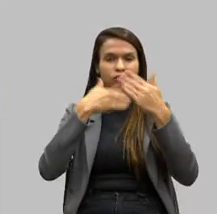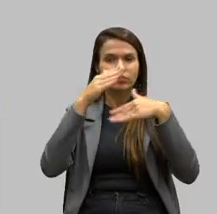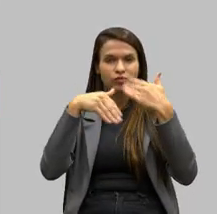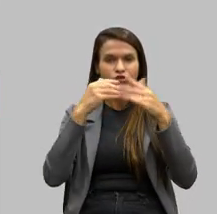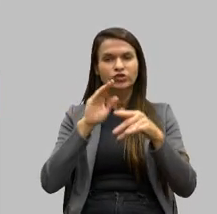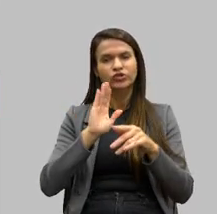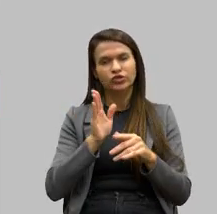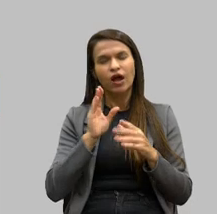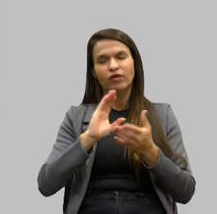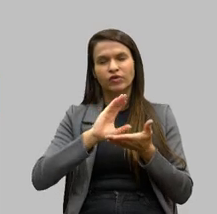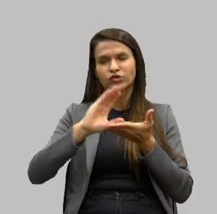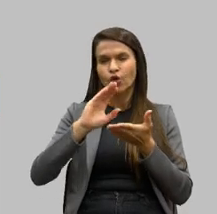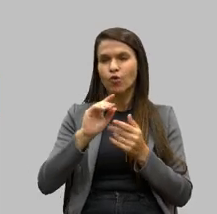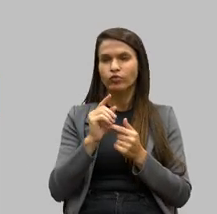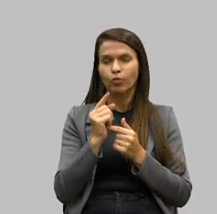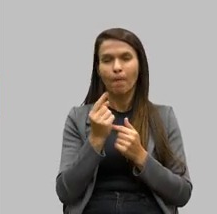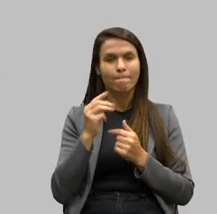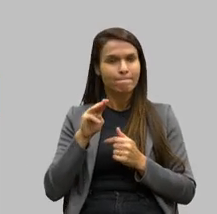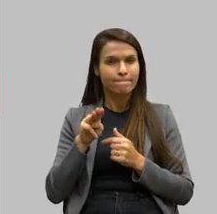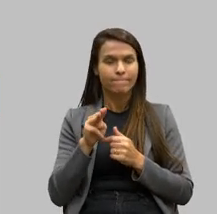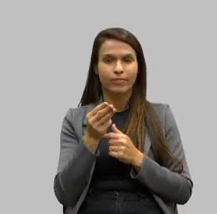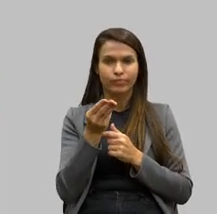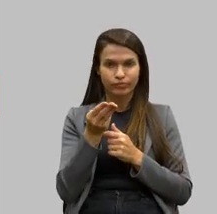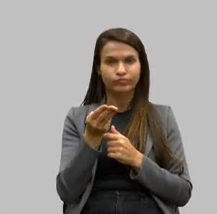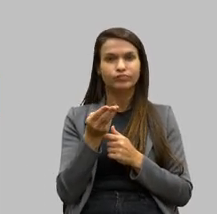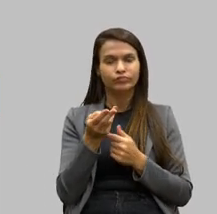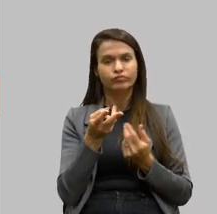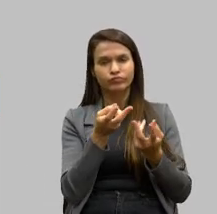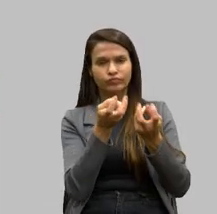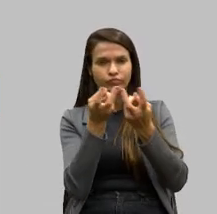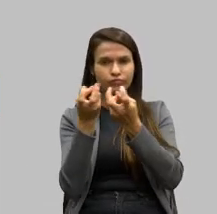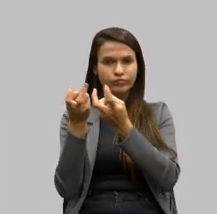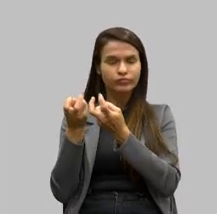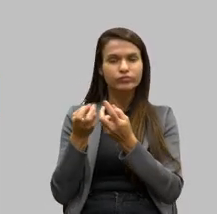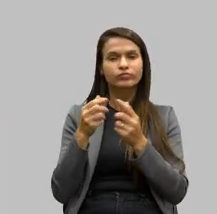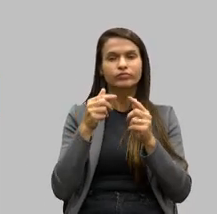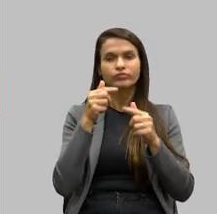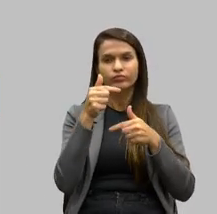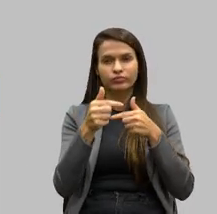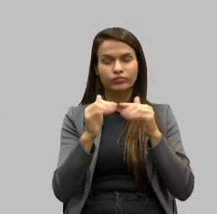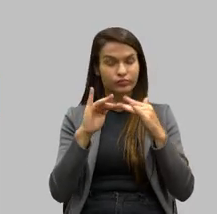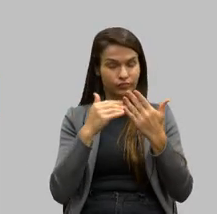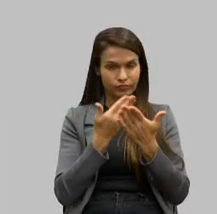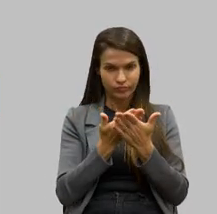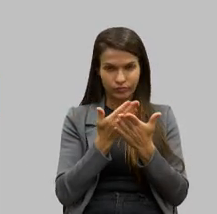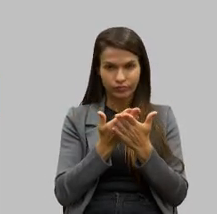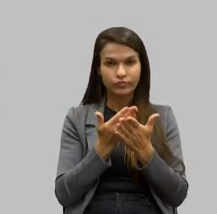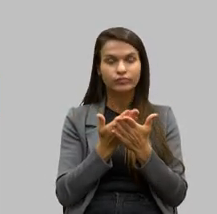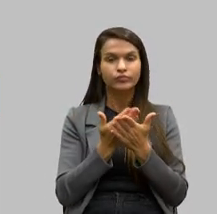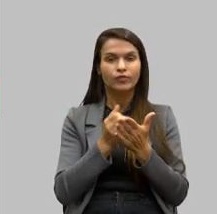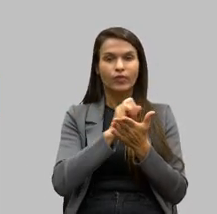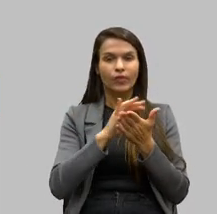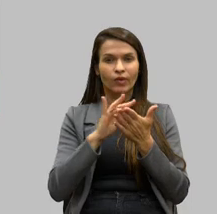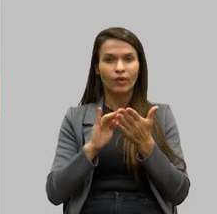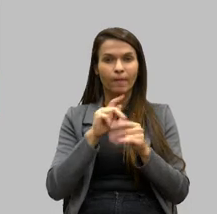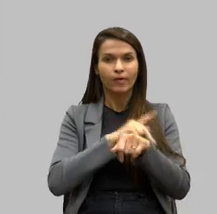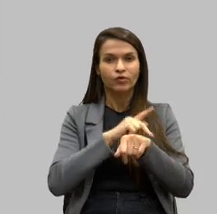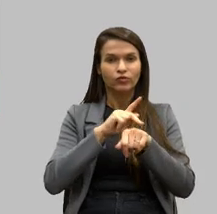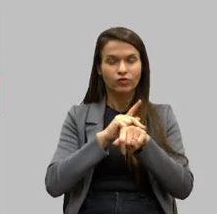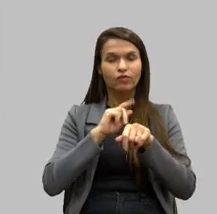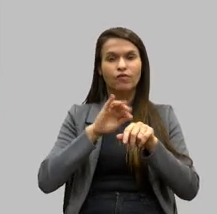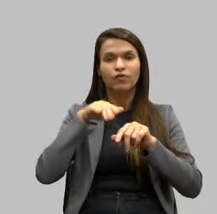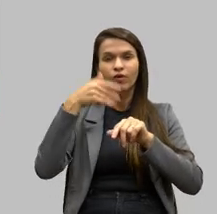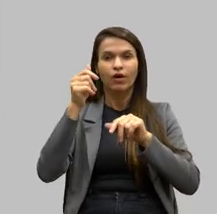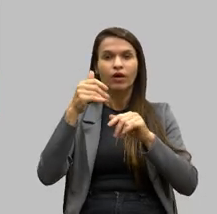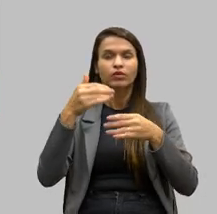ação fenomenal que nós temos visto, principalmente as ações das escolas com as atividades pedagógicas fora do muro das escolas,